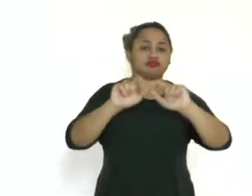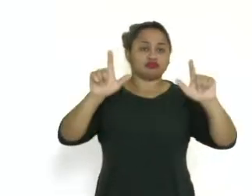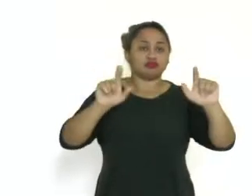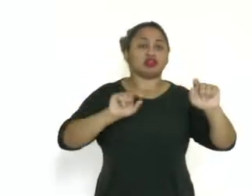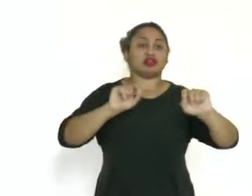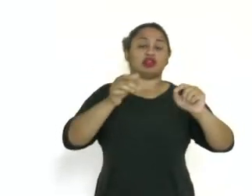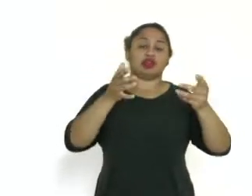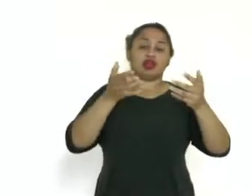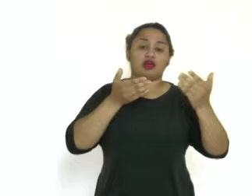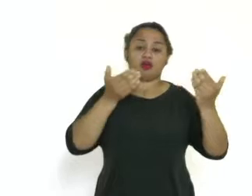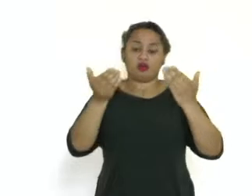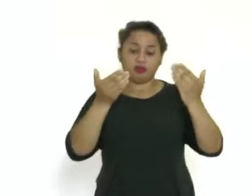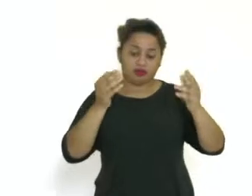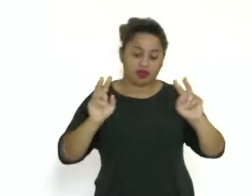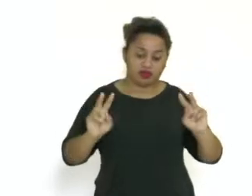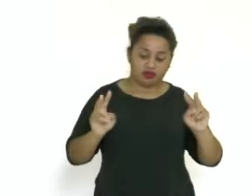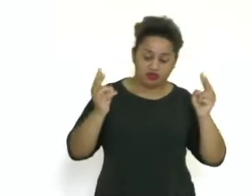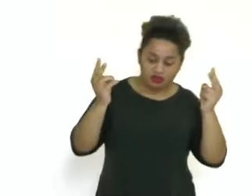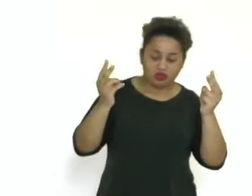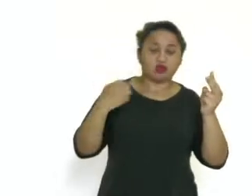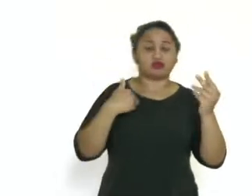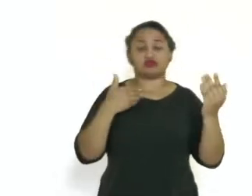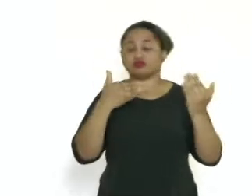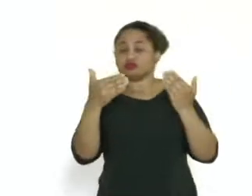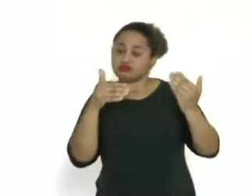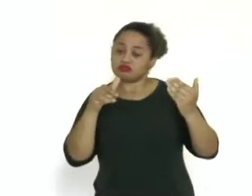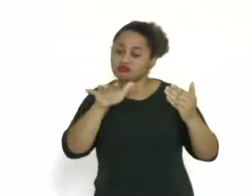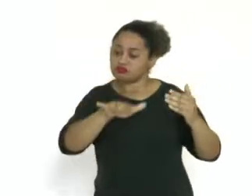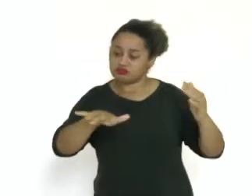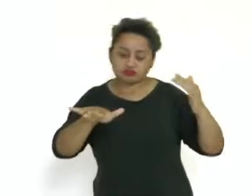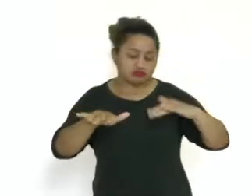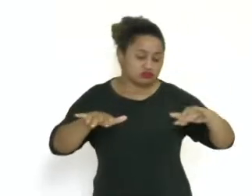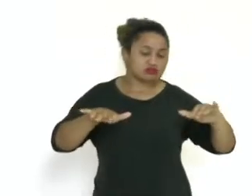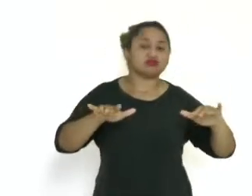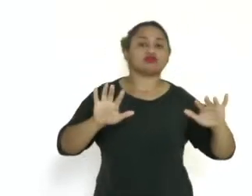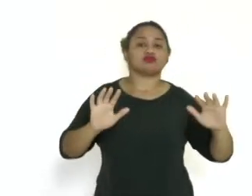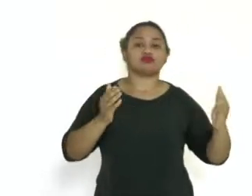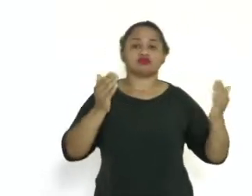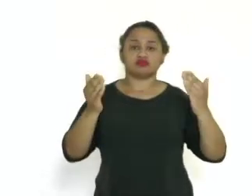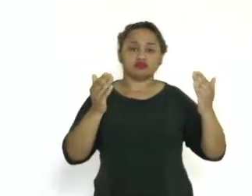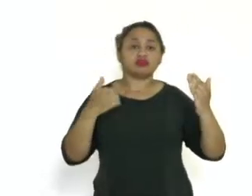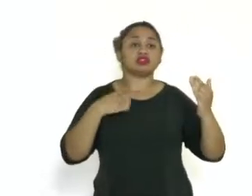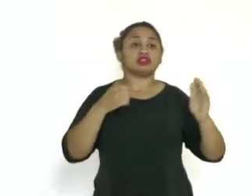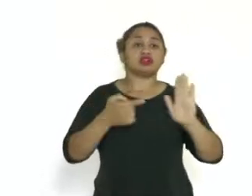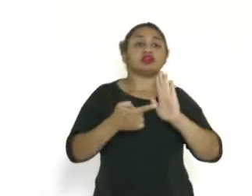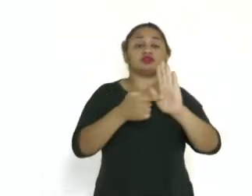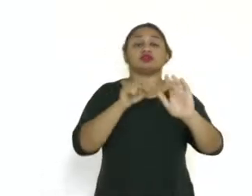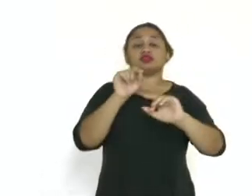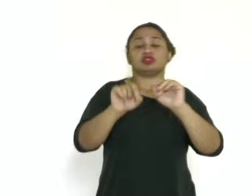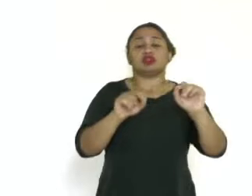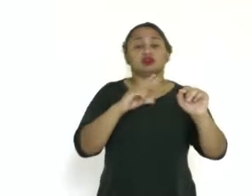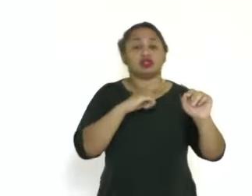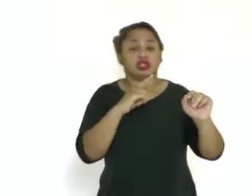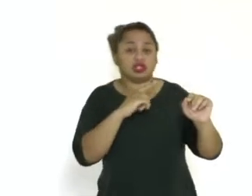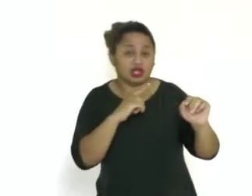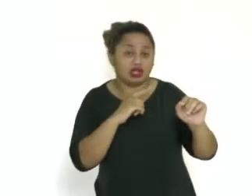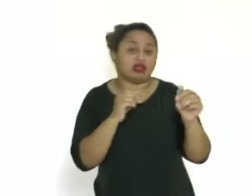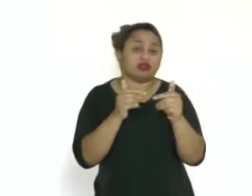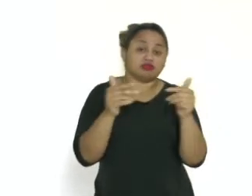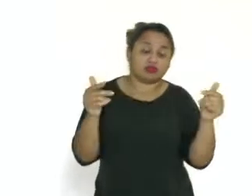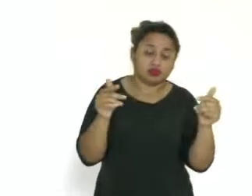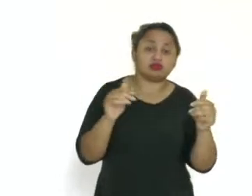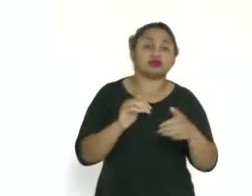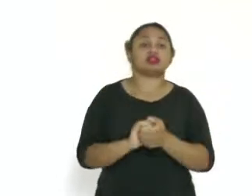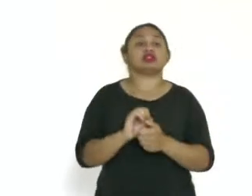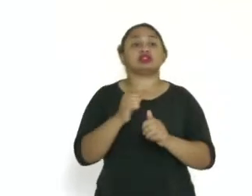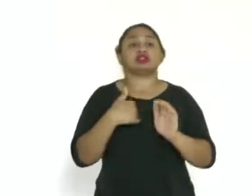quer comparar valores, se quer comparar uma situação com a outra, se você quer mostrar a composição de algo, se você quer